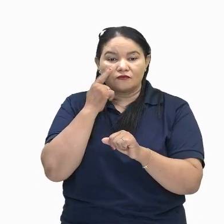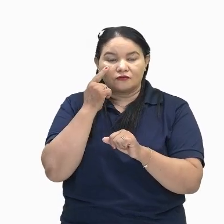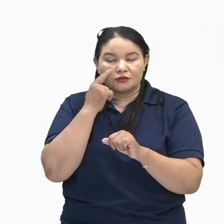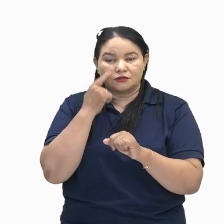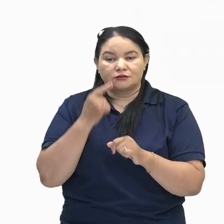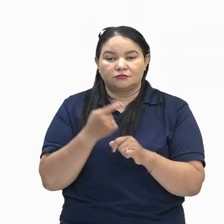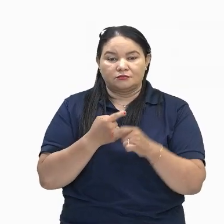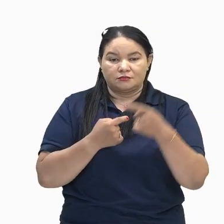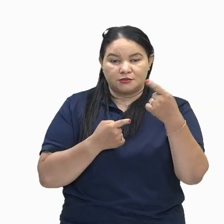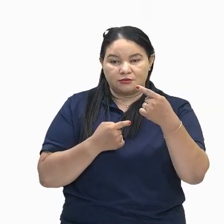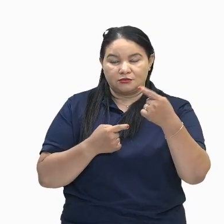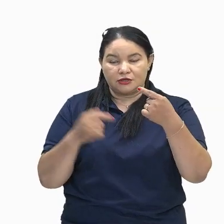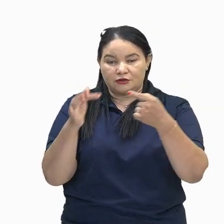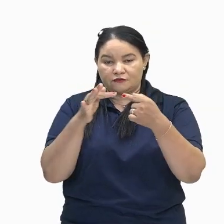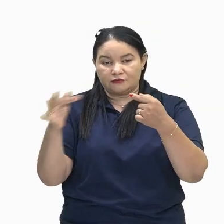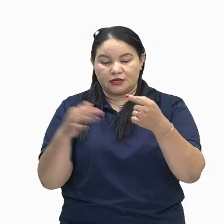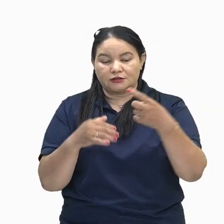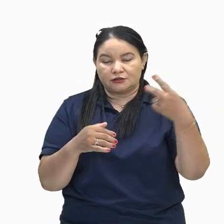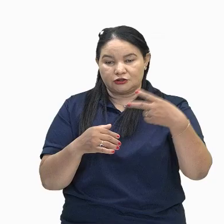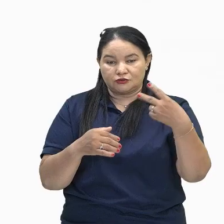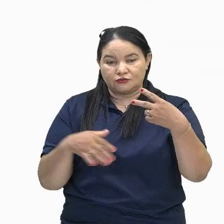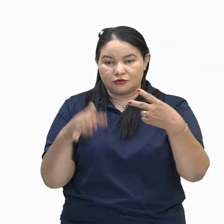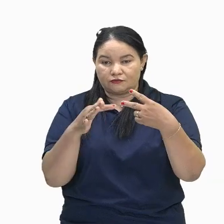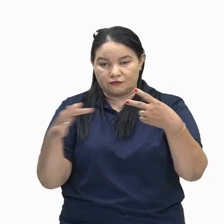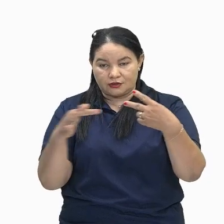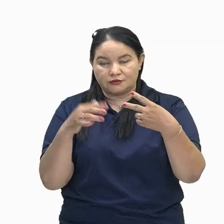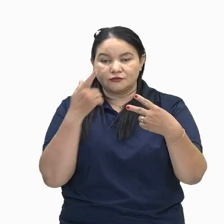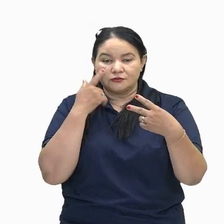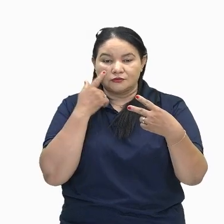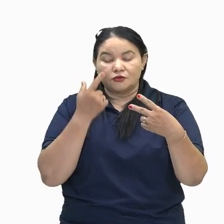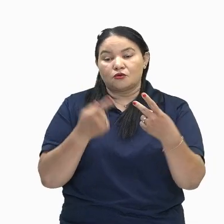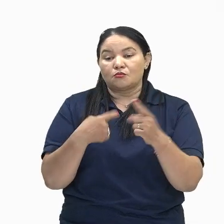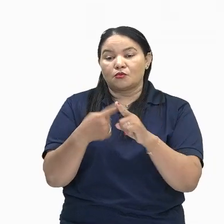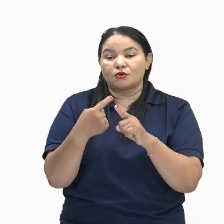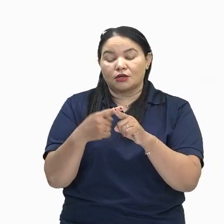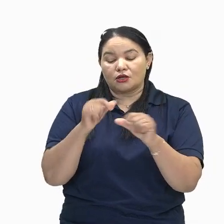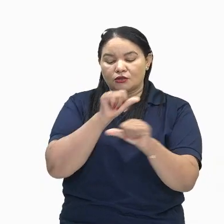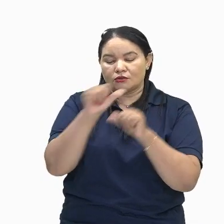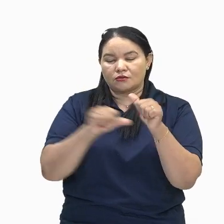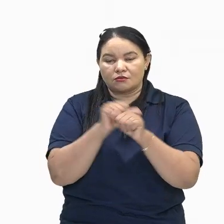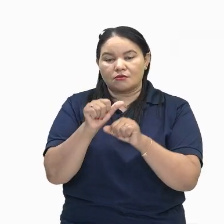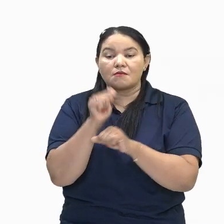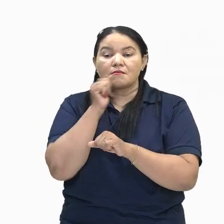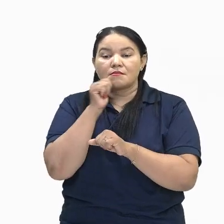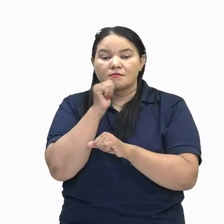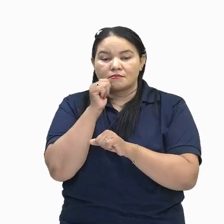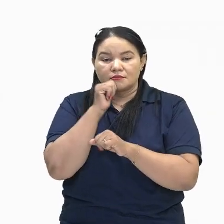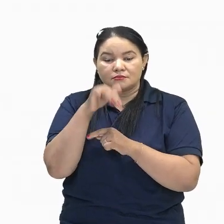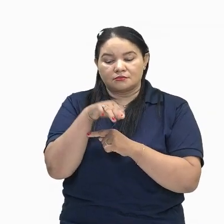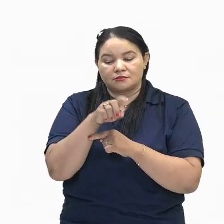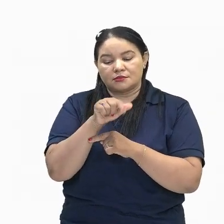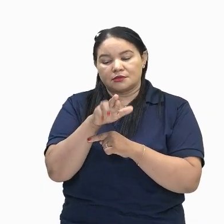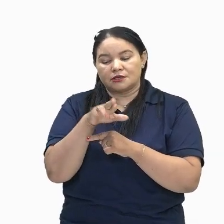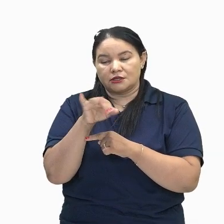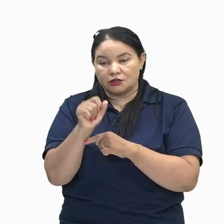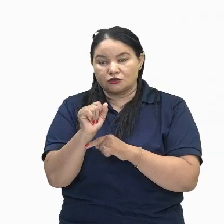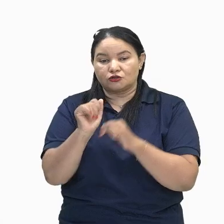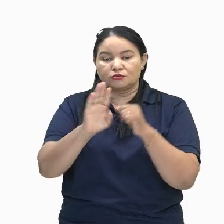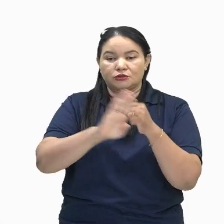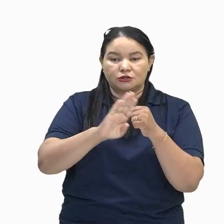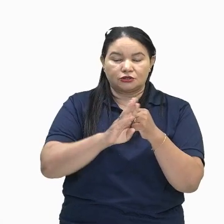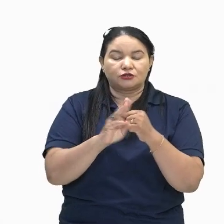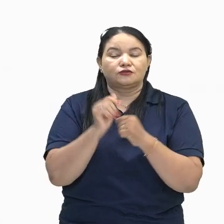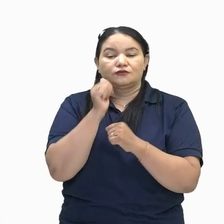para a palavra na sua forma feminina própria. Por quê? Porque Maria é um substantivo feminino. Então, próprio tem